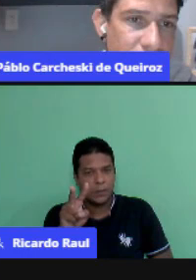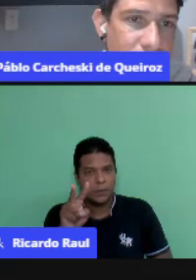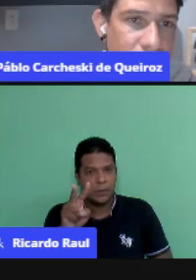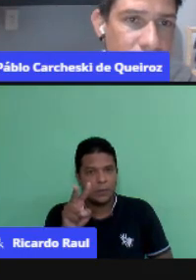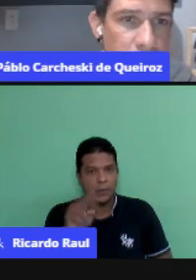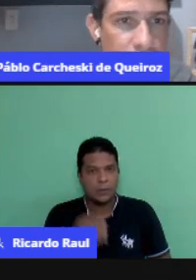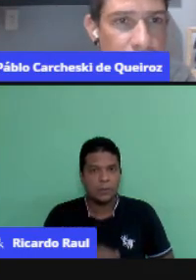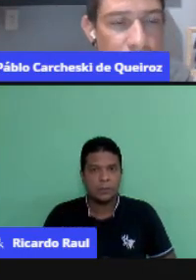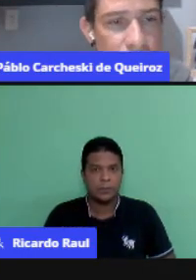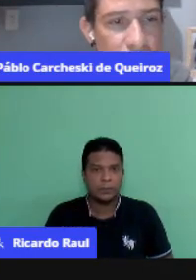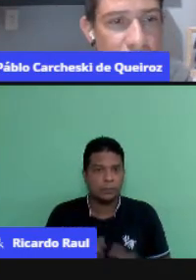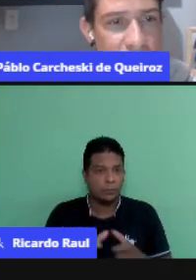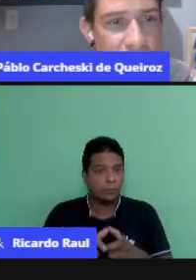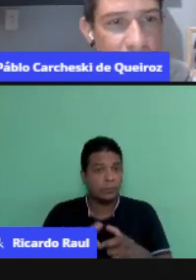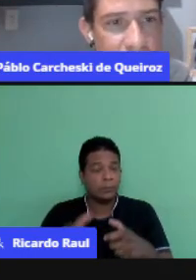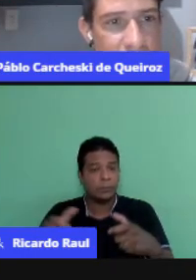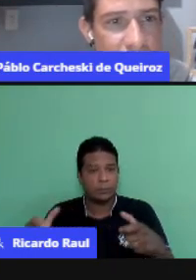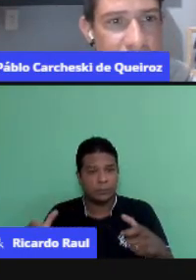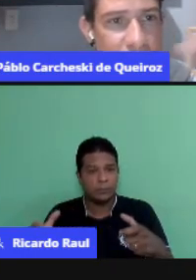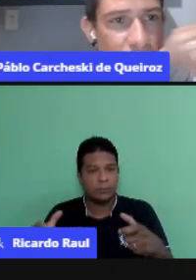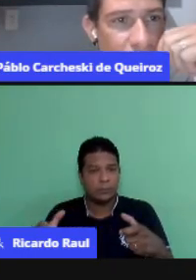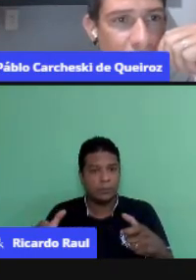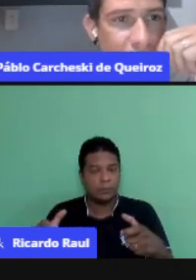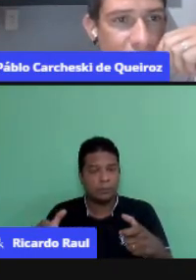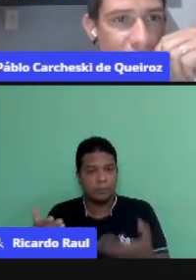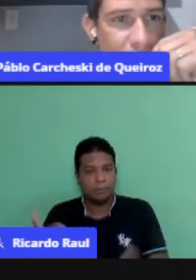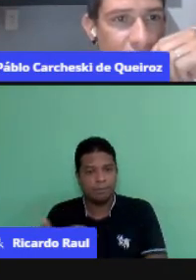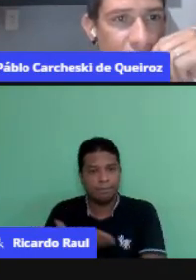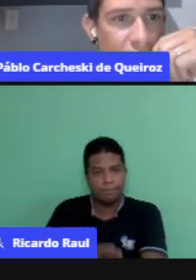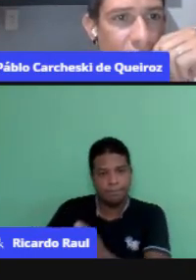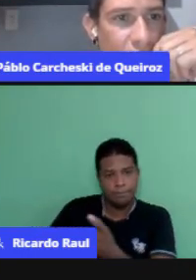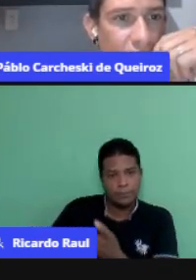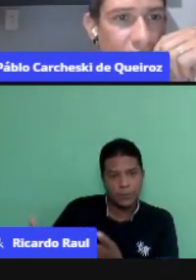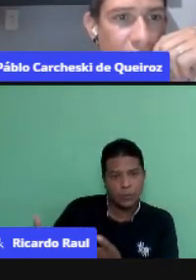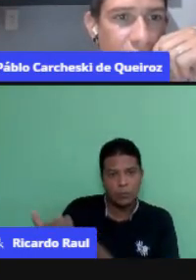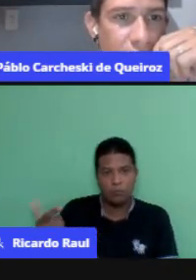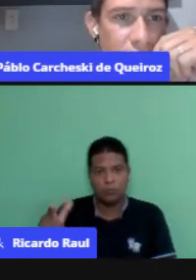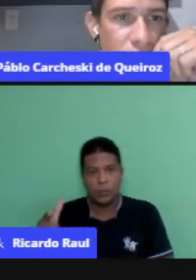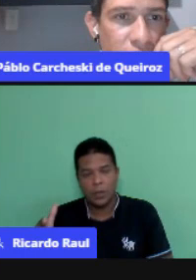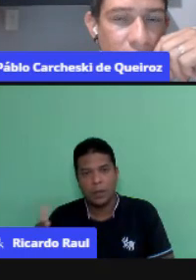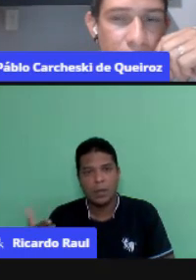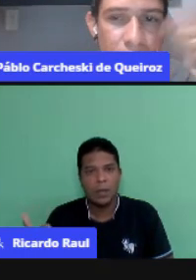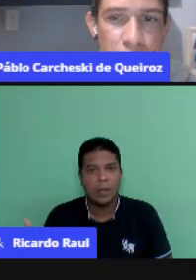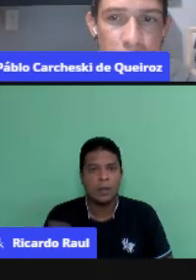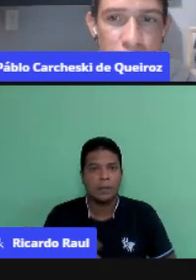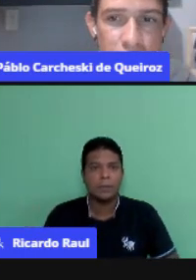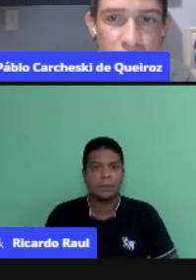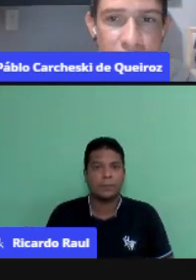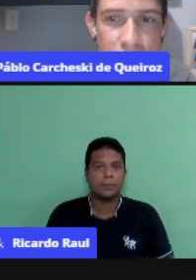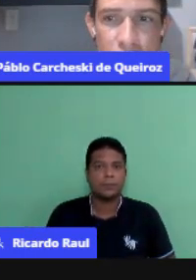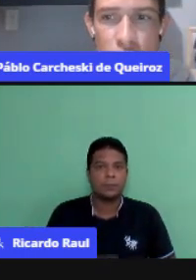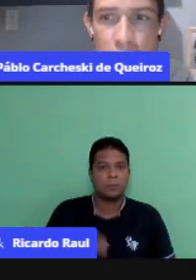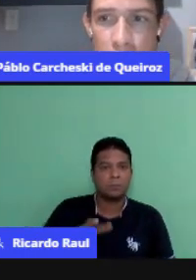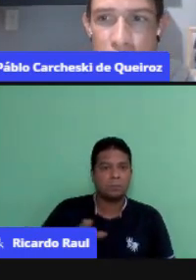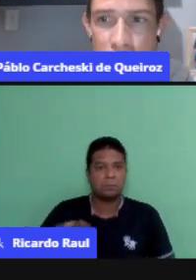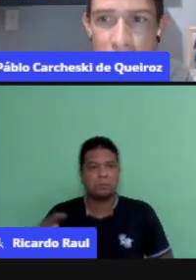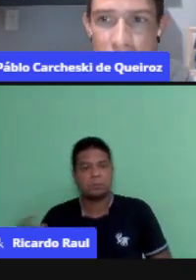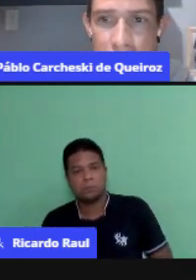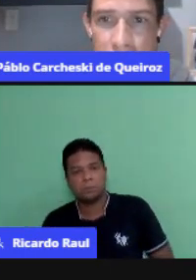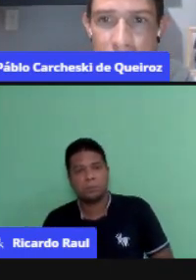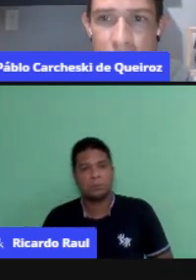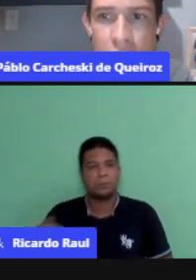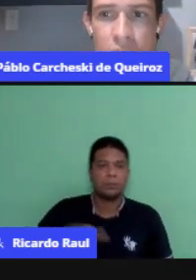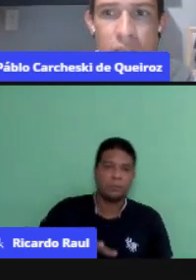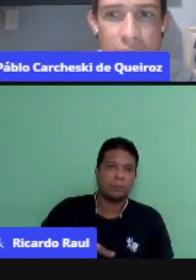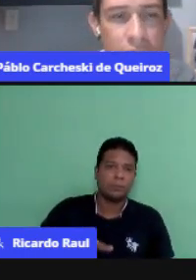as grandezas, e para você dizer se essa relação estabelecida aí, ela é diretamente proporcional, inversamente ou não